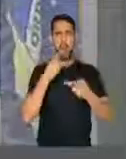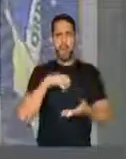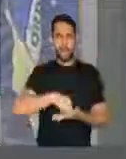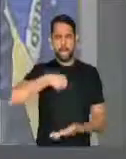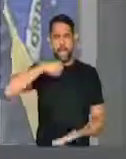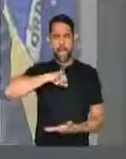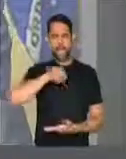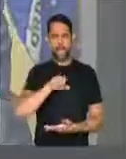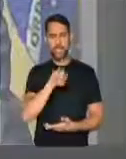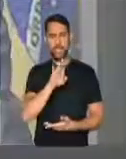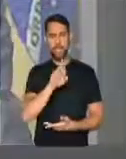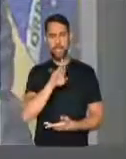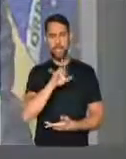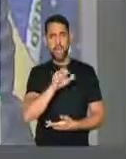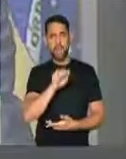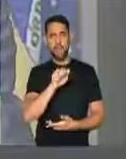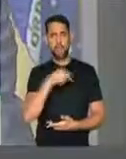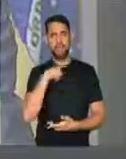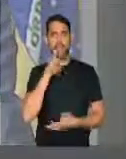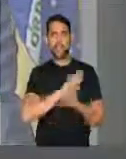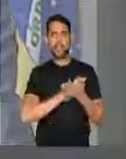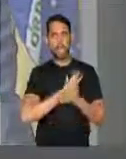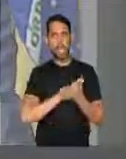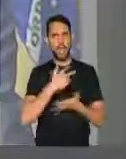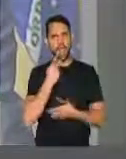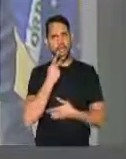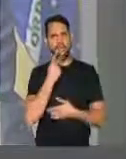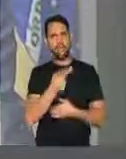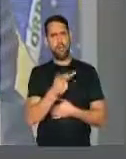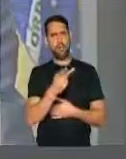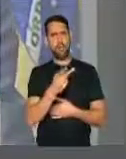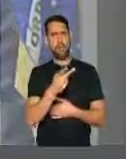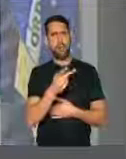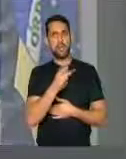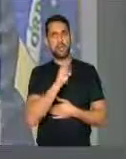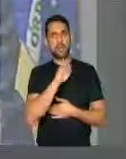do Gedel, mas ninguém vem dizer